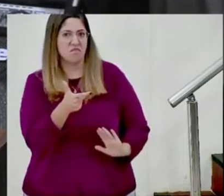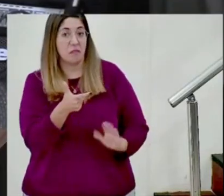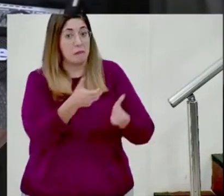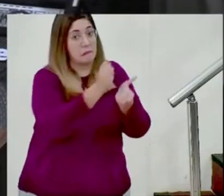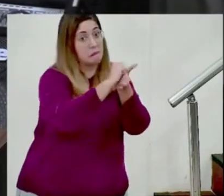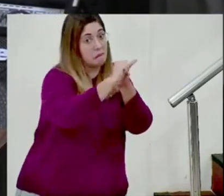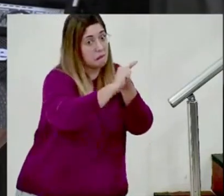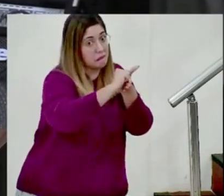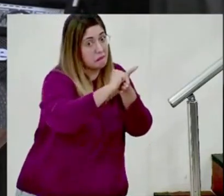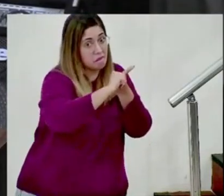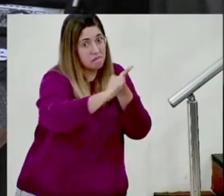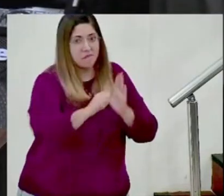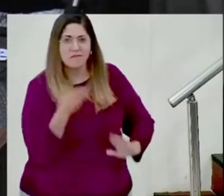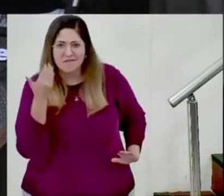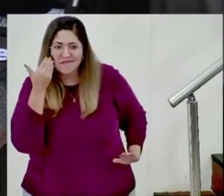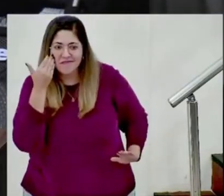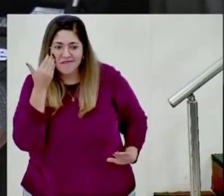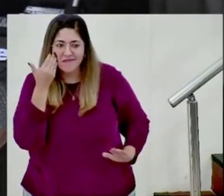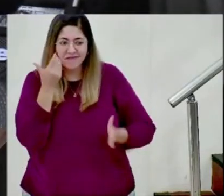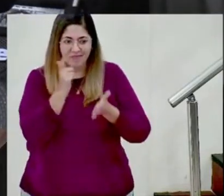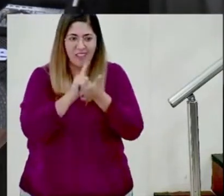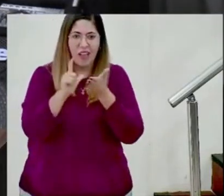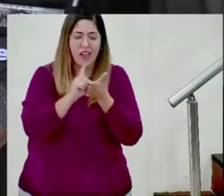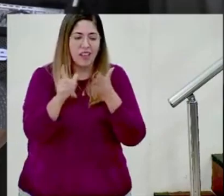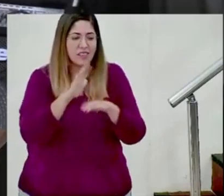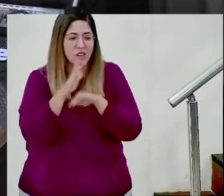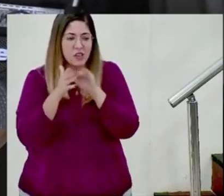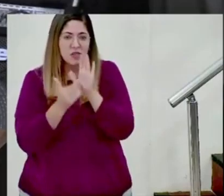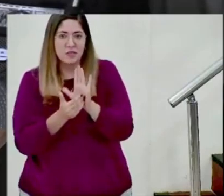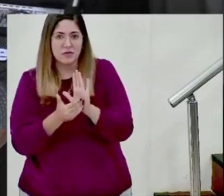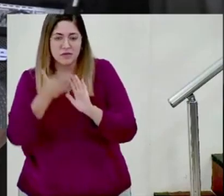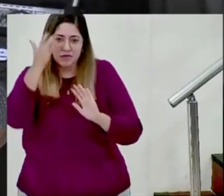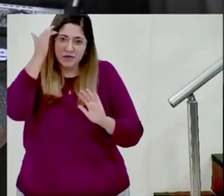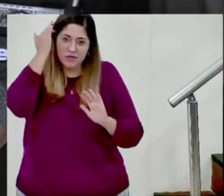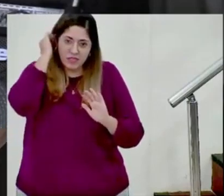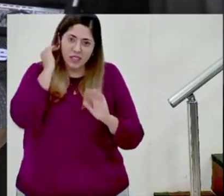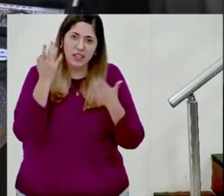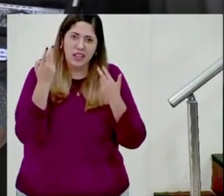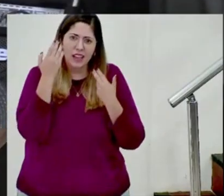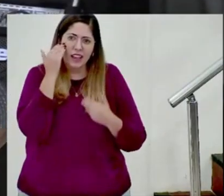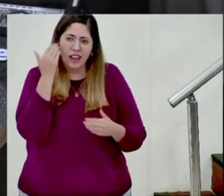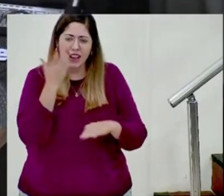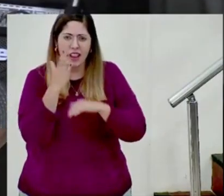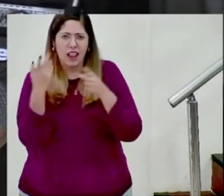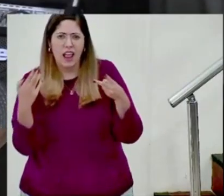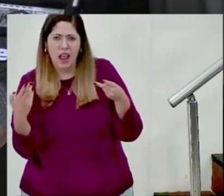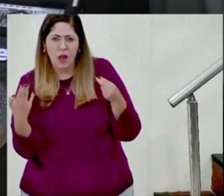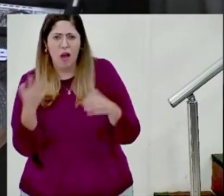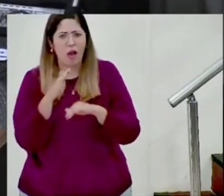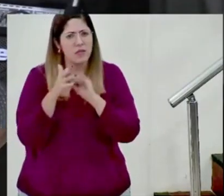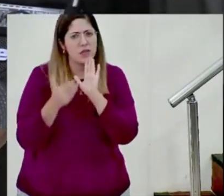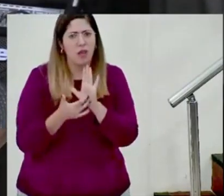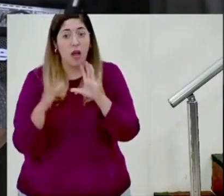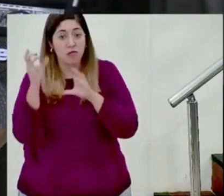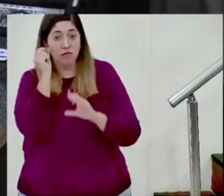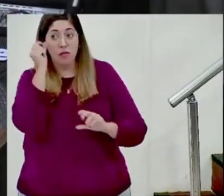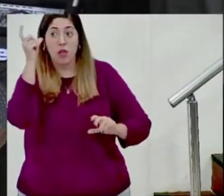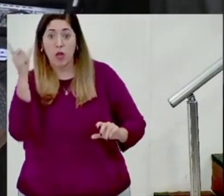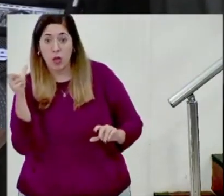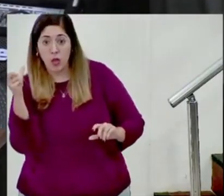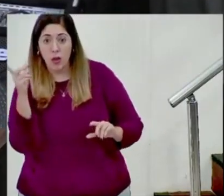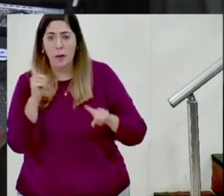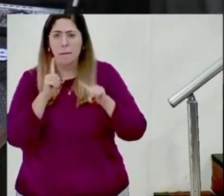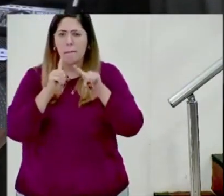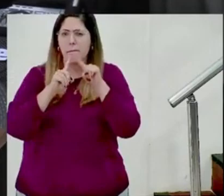ideia de escrever derrotas era a ideia de eternizar maldições naquela cultura. As pessoas não falavam disso. Mas a Bíblia fala da